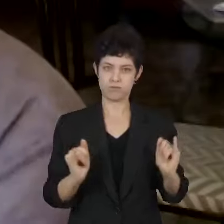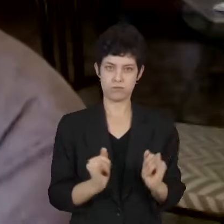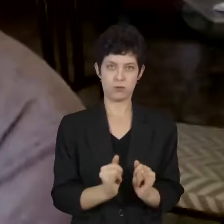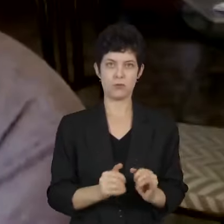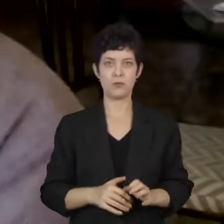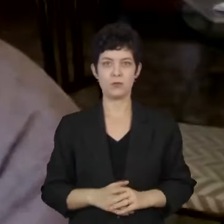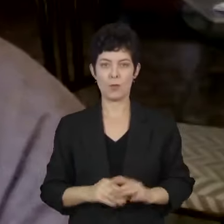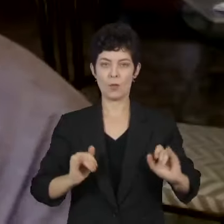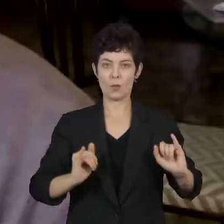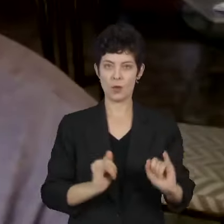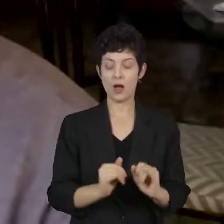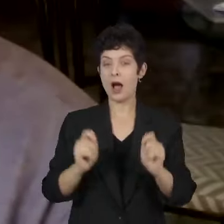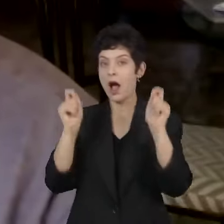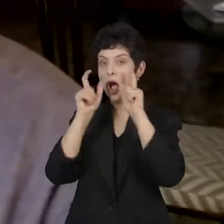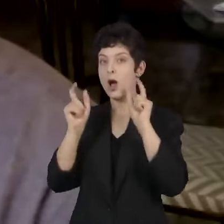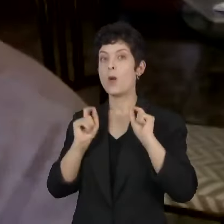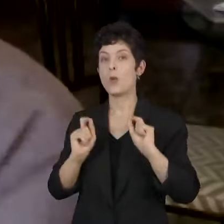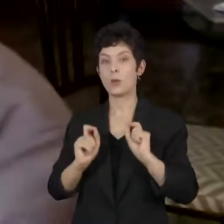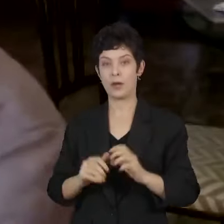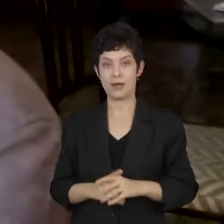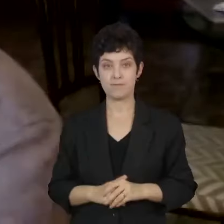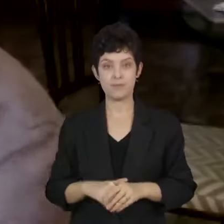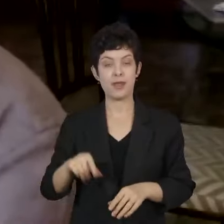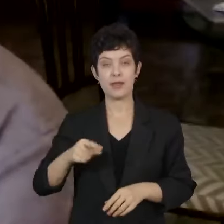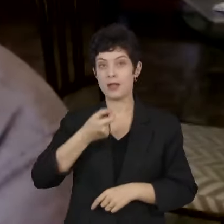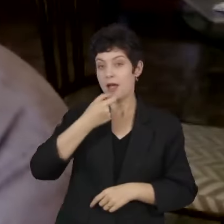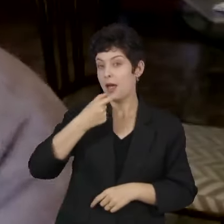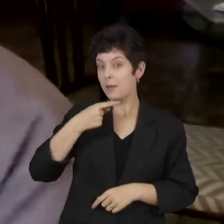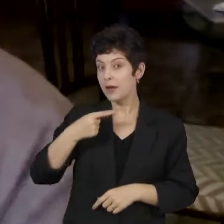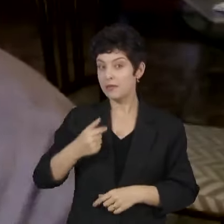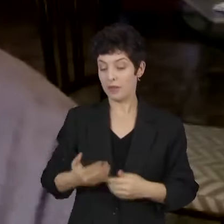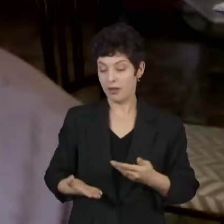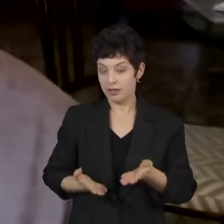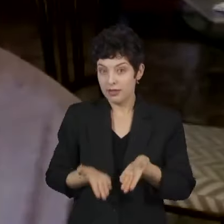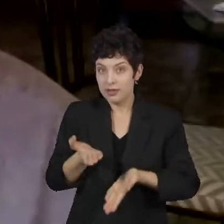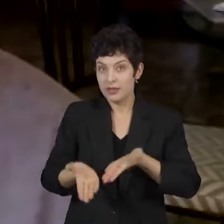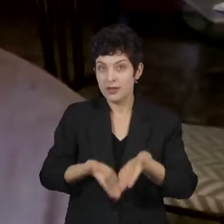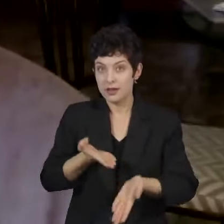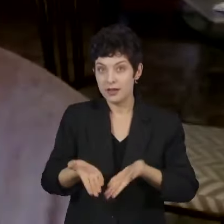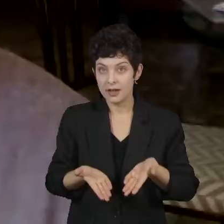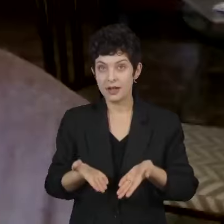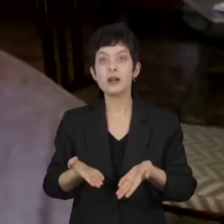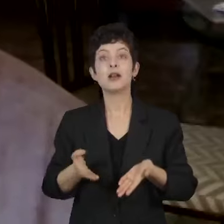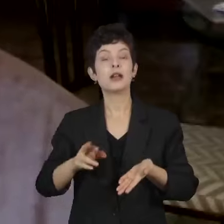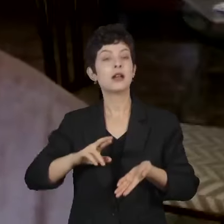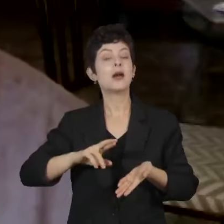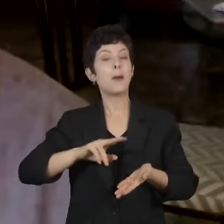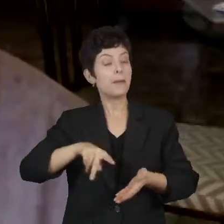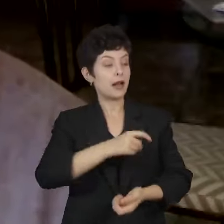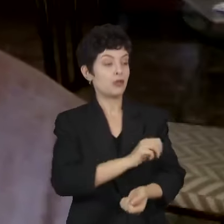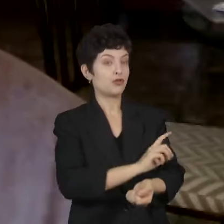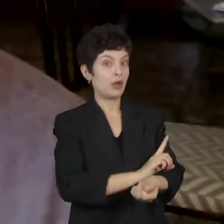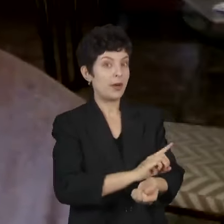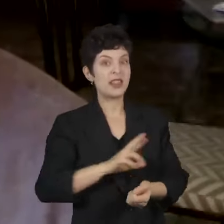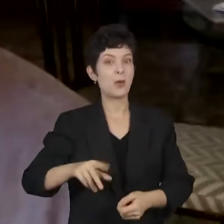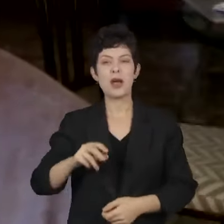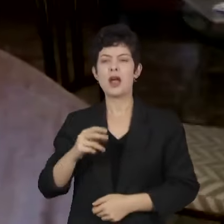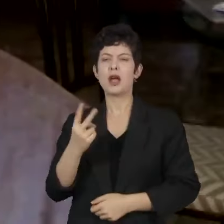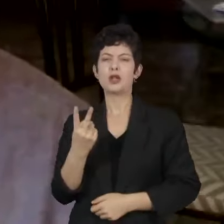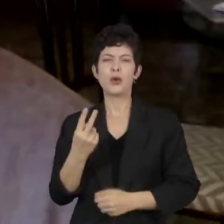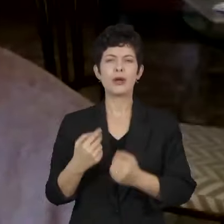O alerta é, esse é um remédio para tratar a obesidade, não é um remédio para perder 2, 3,